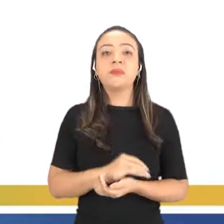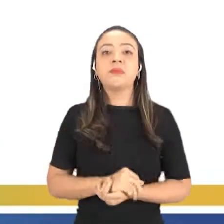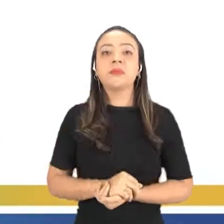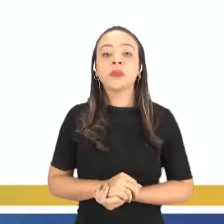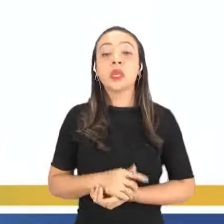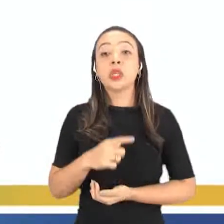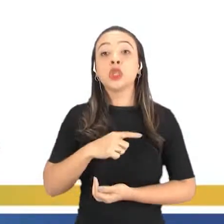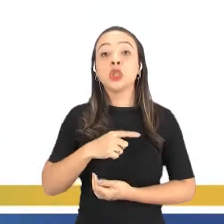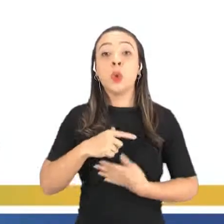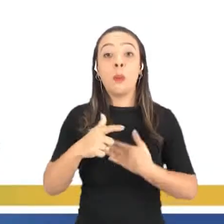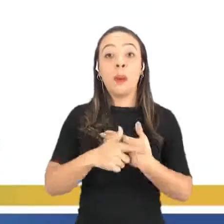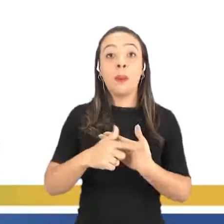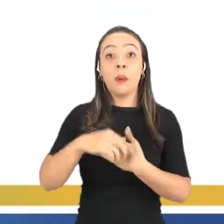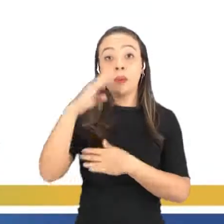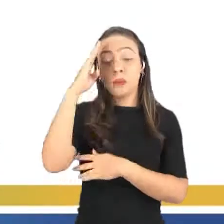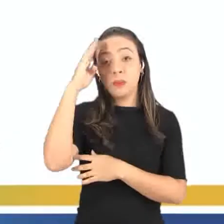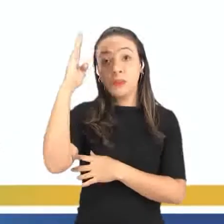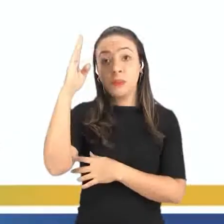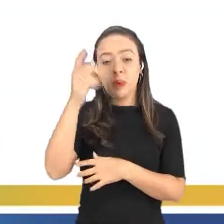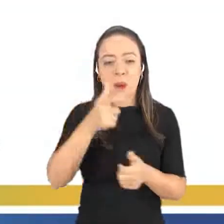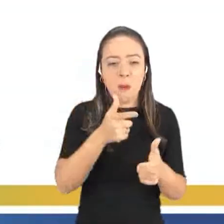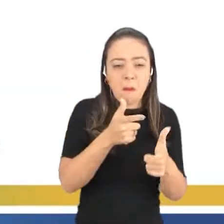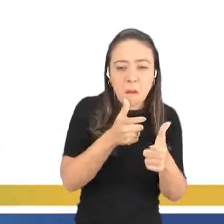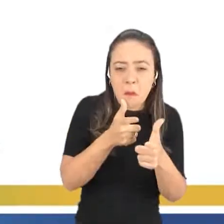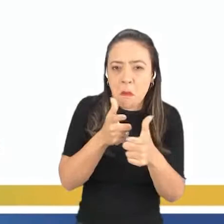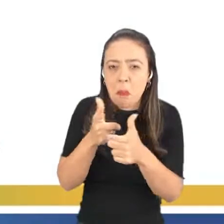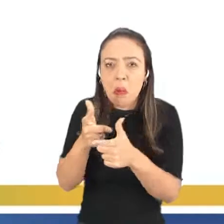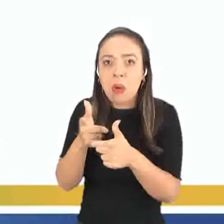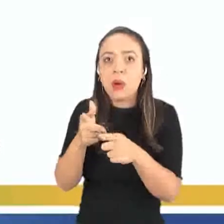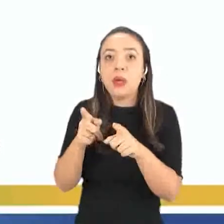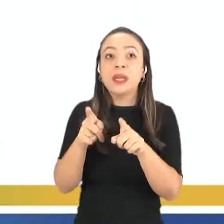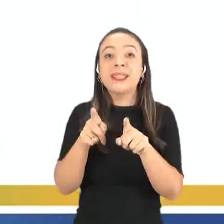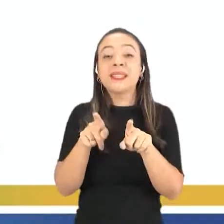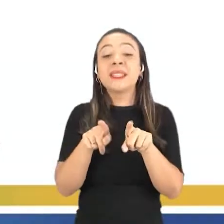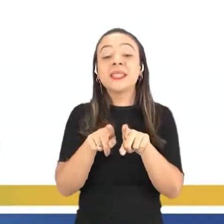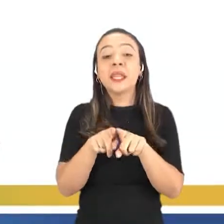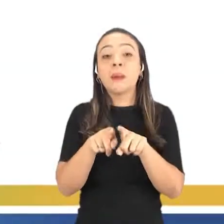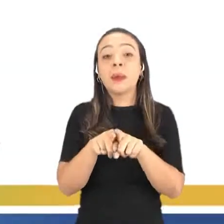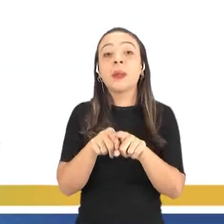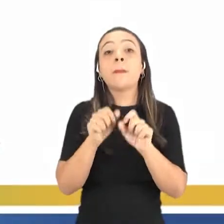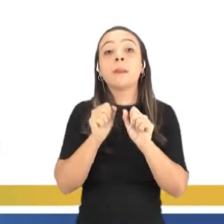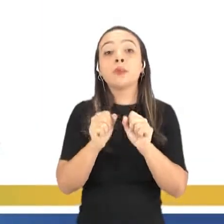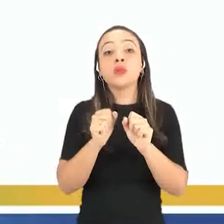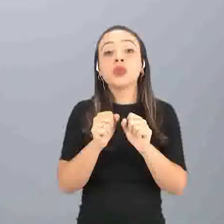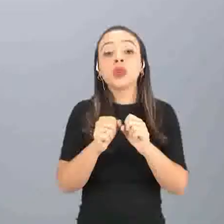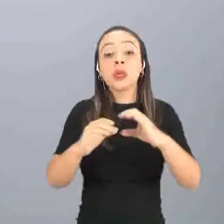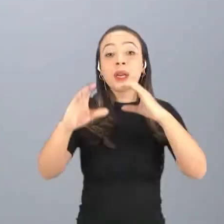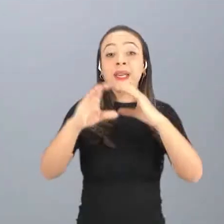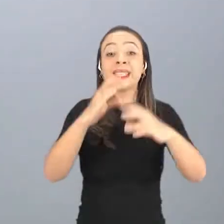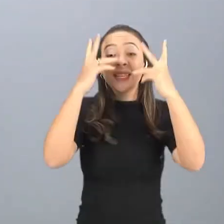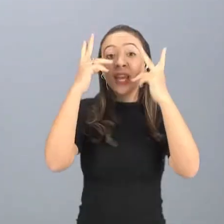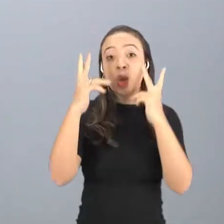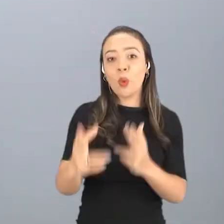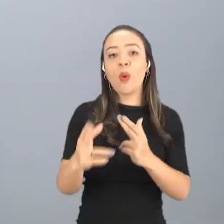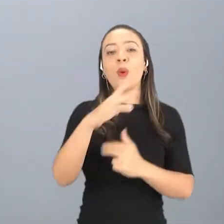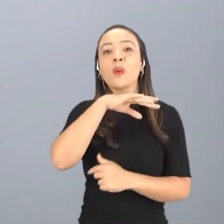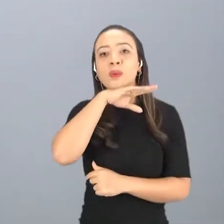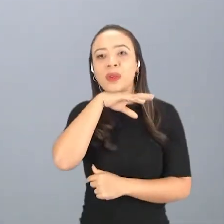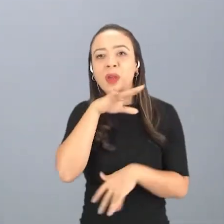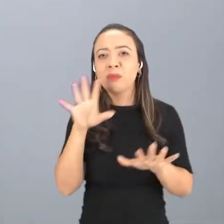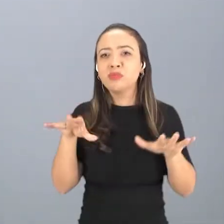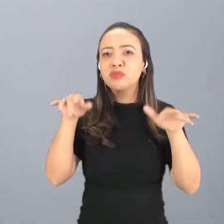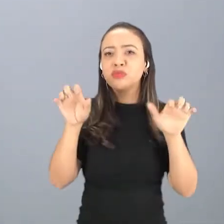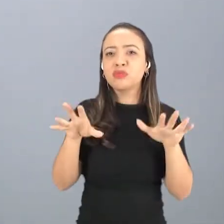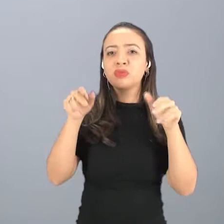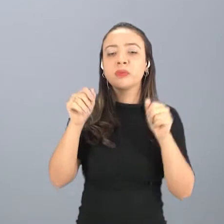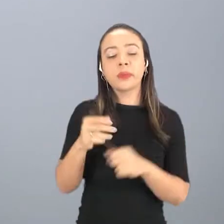Servia principalmente para a caça e imitava os sons dos pássaros. Então, esses são os principais instrumentos que os